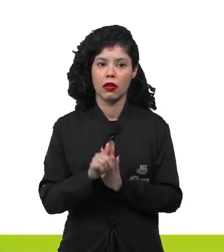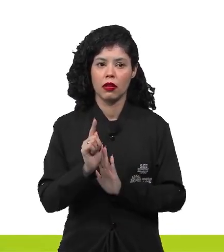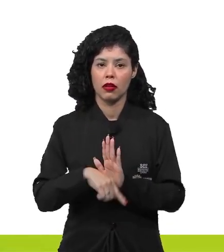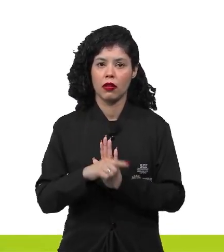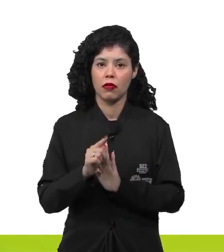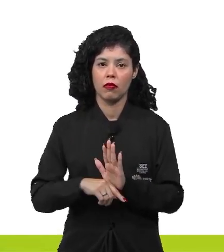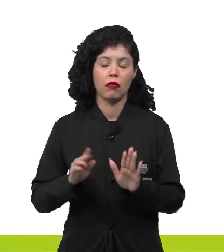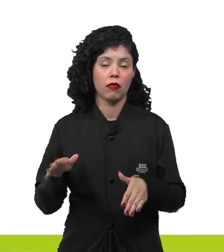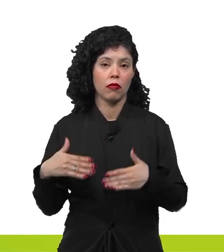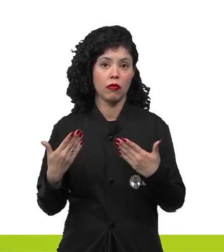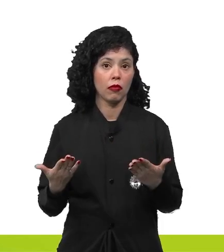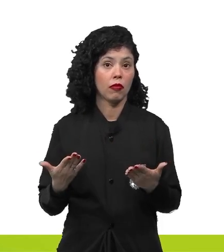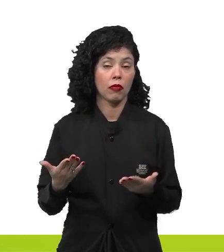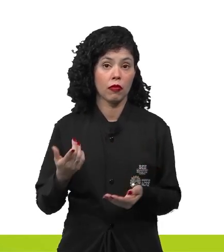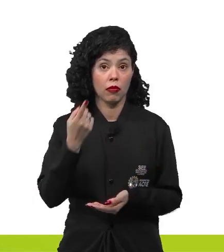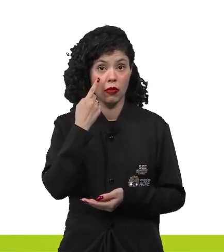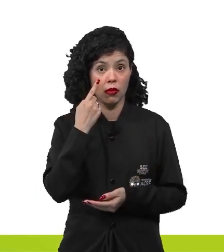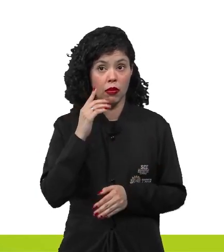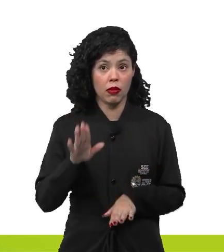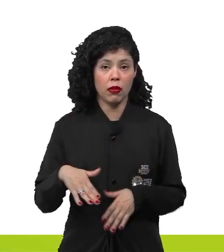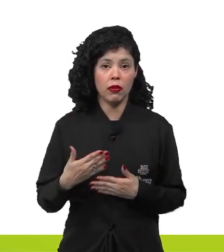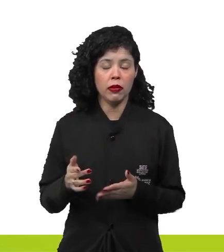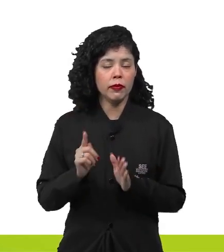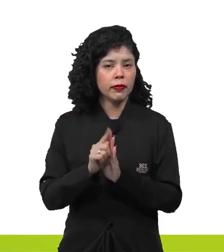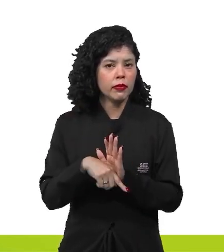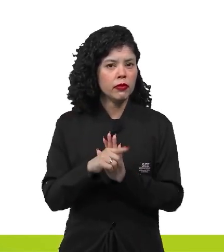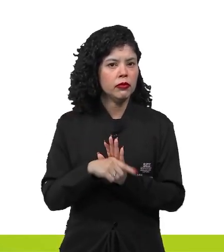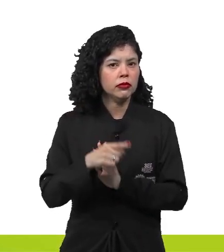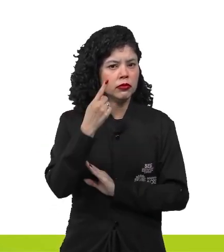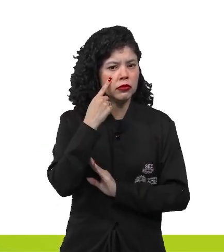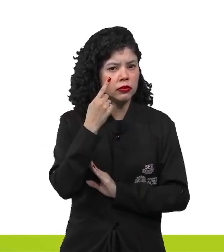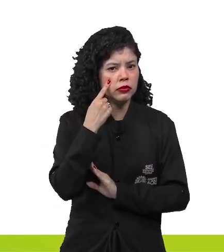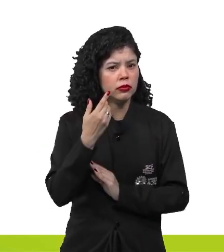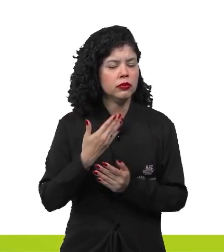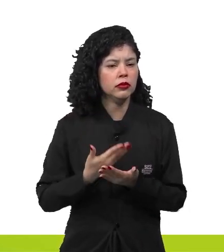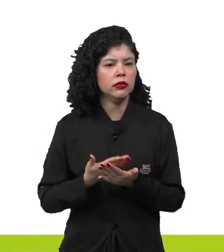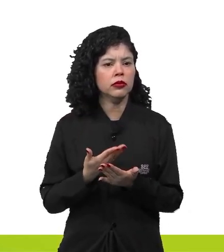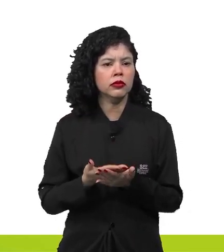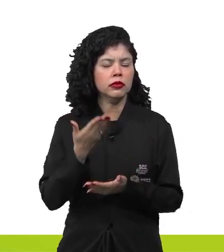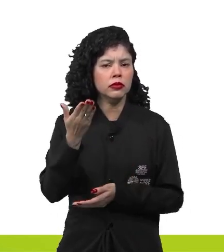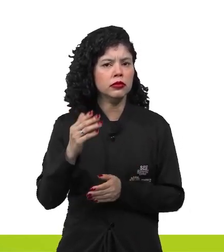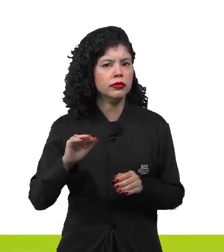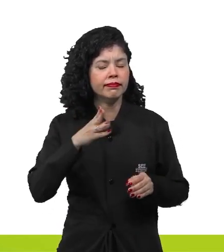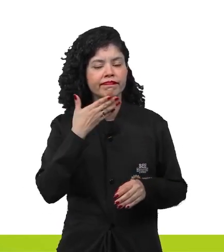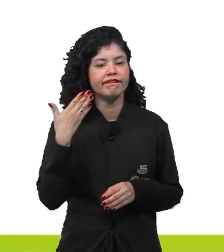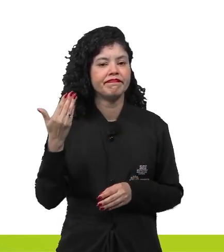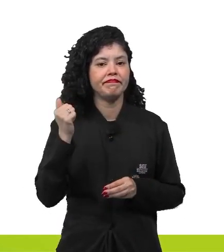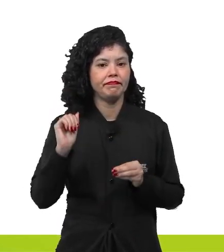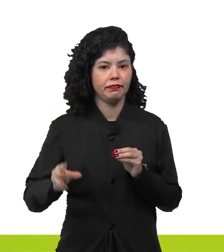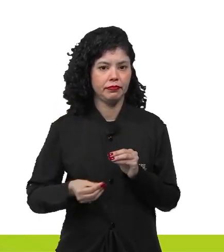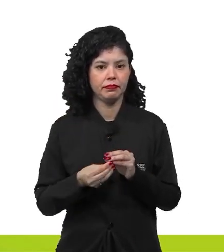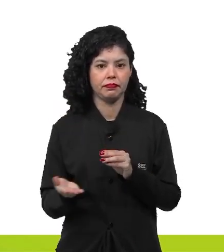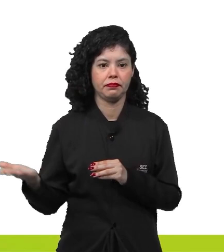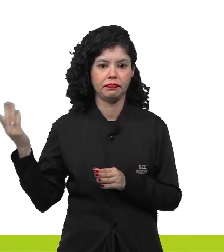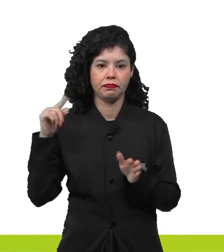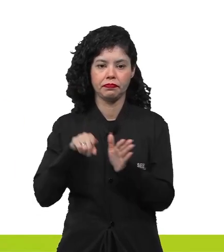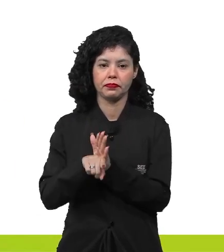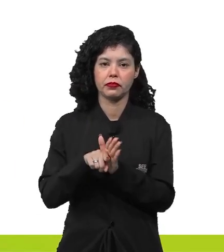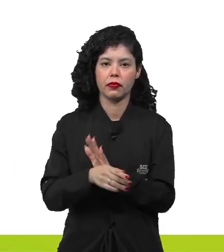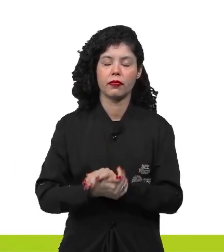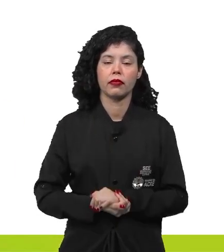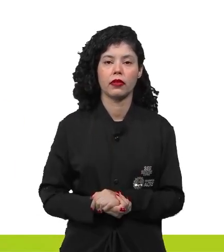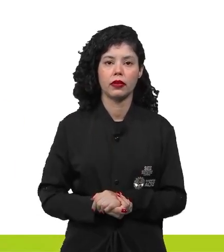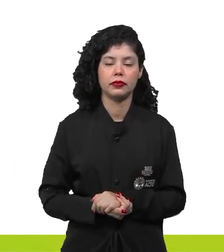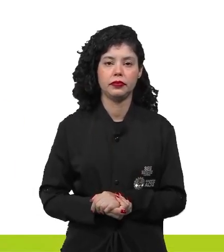gênero textual. Então, quais dos gêneros que eu apresentei na aula se encaixa melhor aqui na nossa questão?